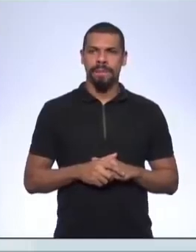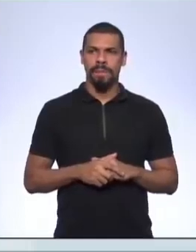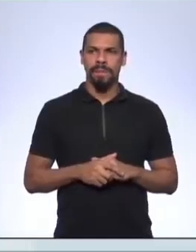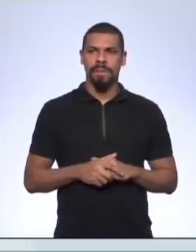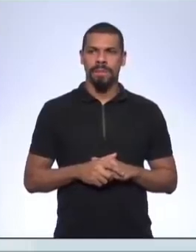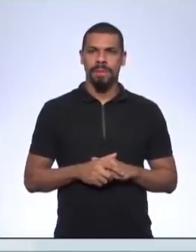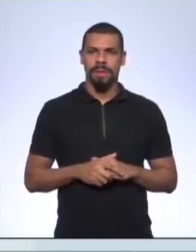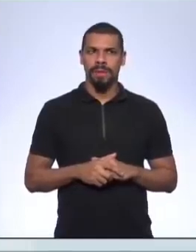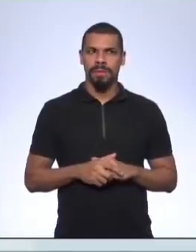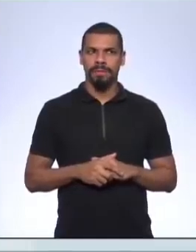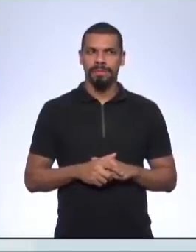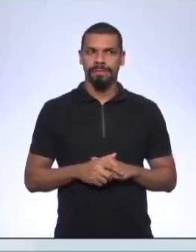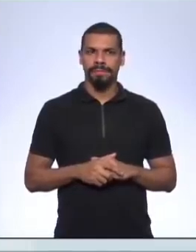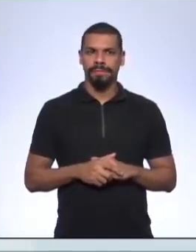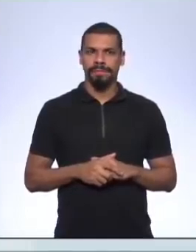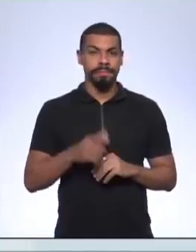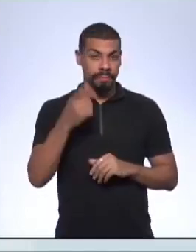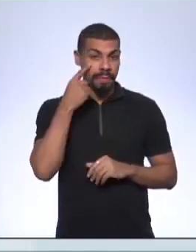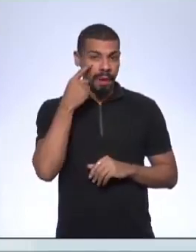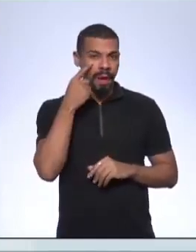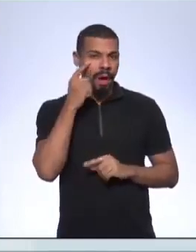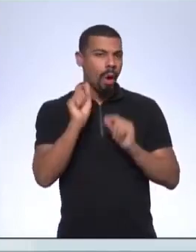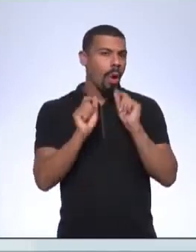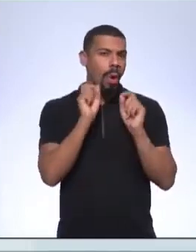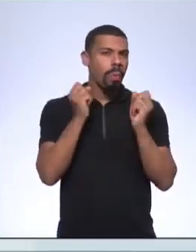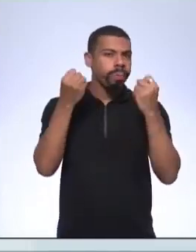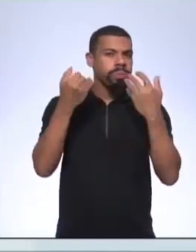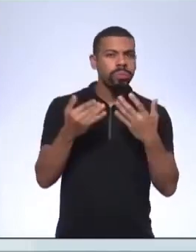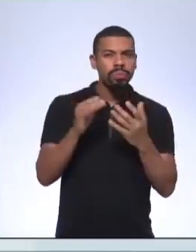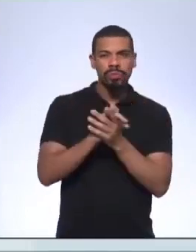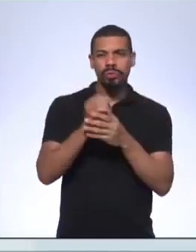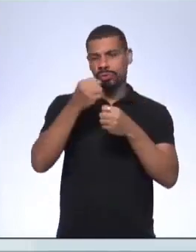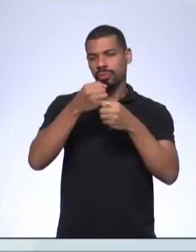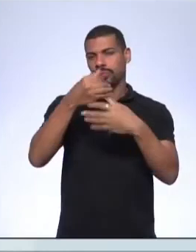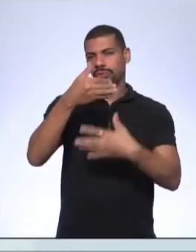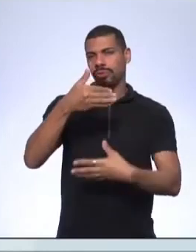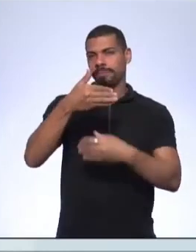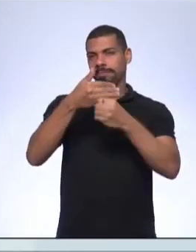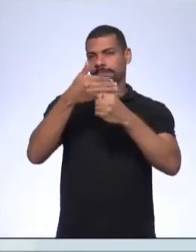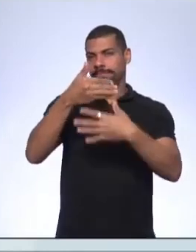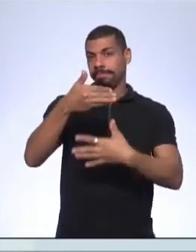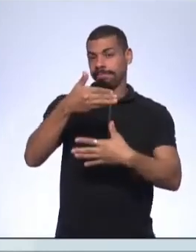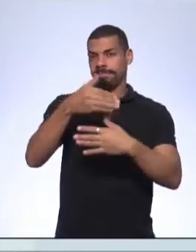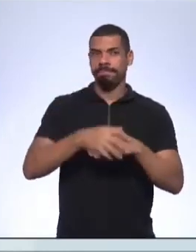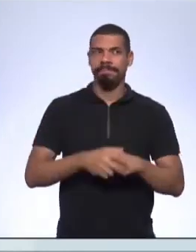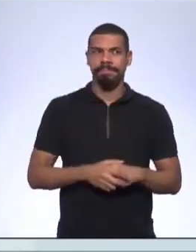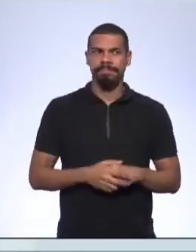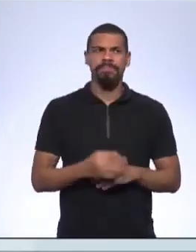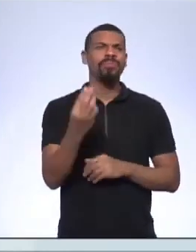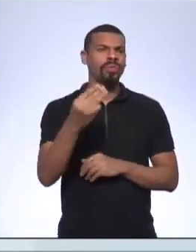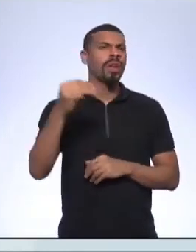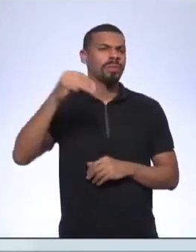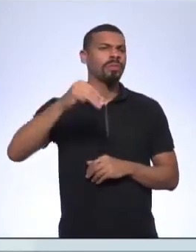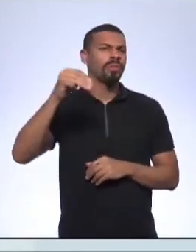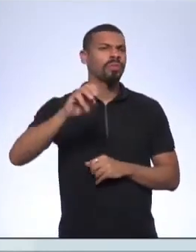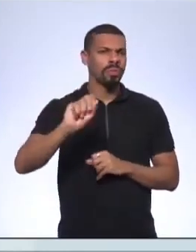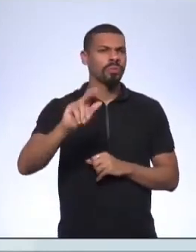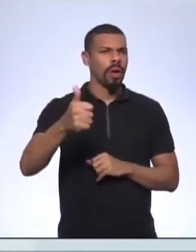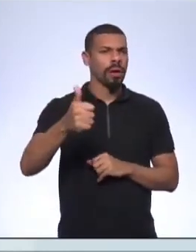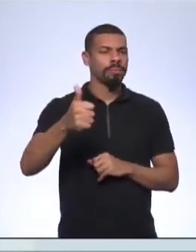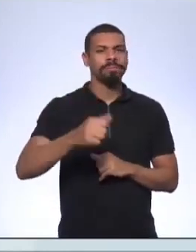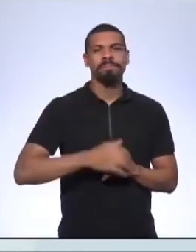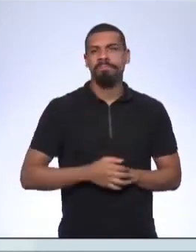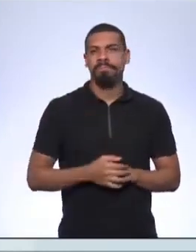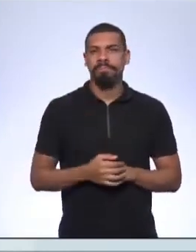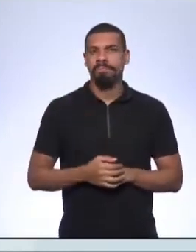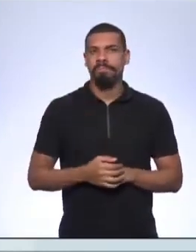Aí você vai observando, aí a gente já abre o chat para você. Acho que uns 3 minutos, né, Joel? Uns 3 minutos,